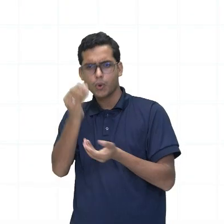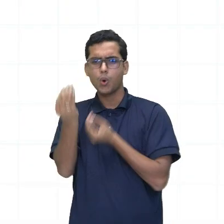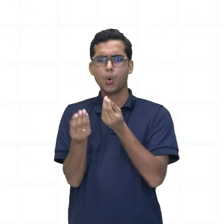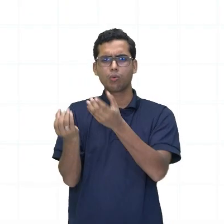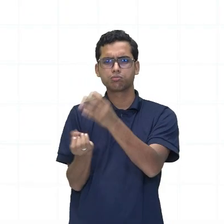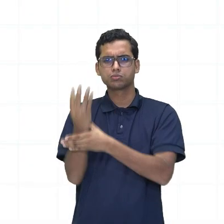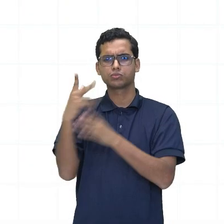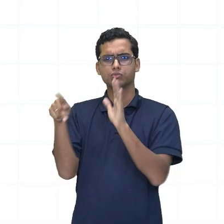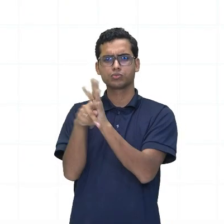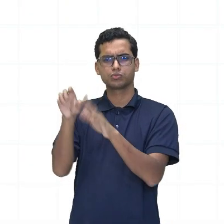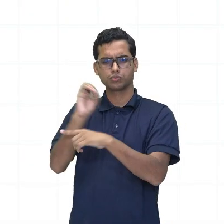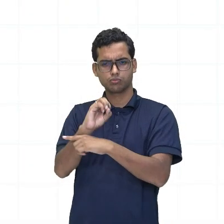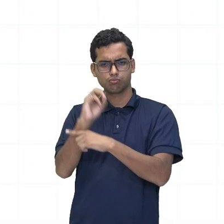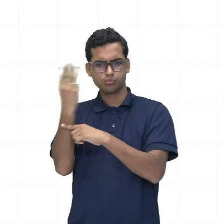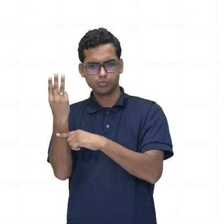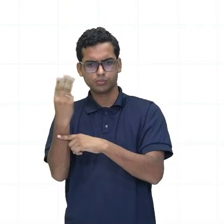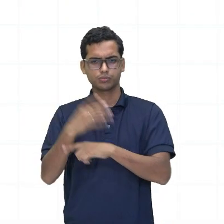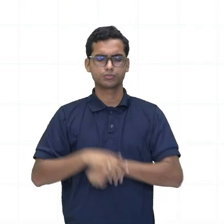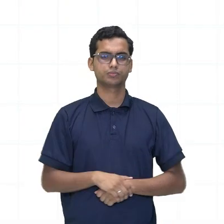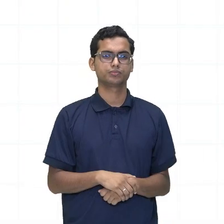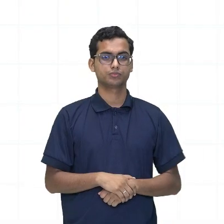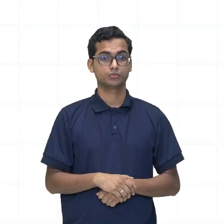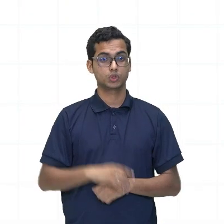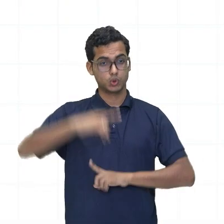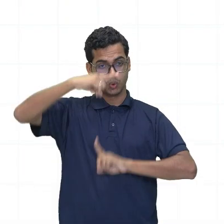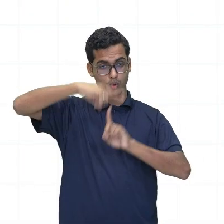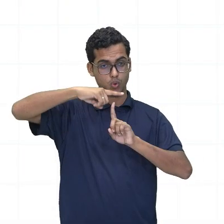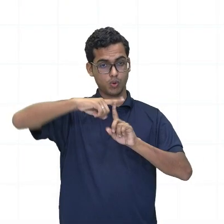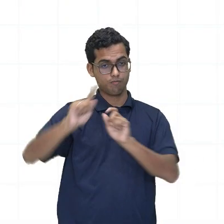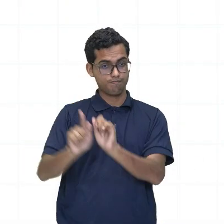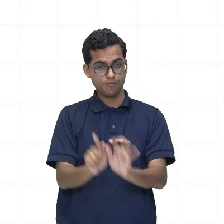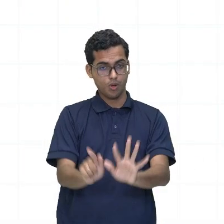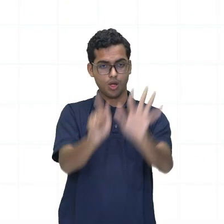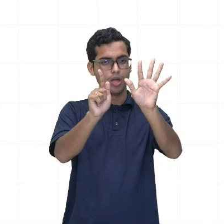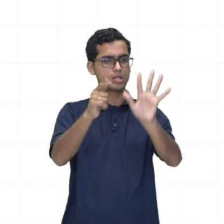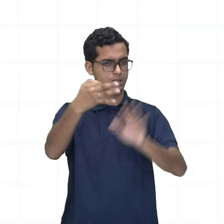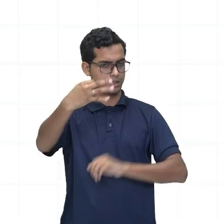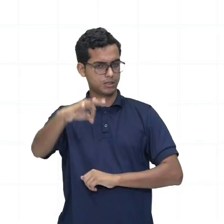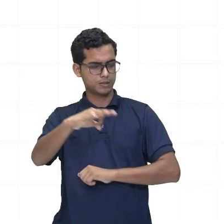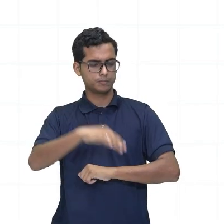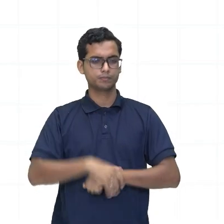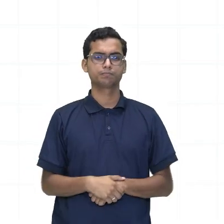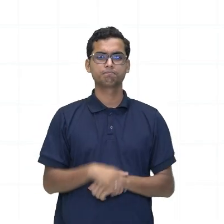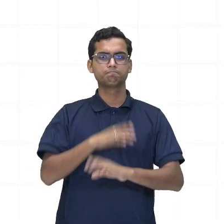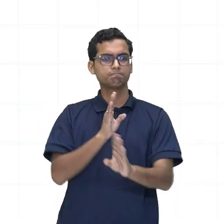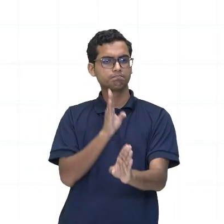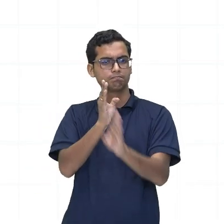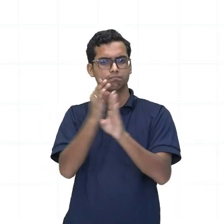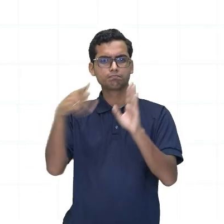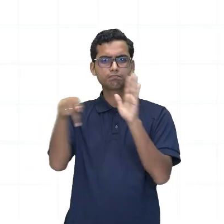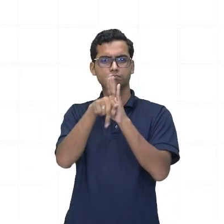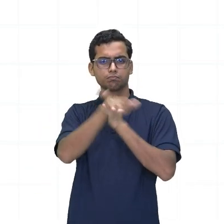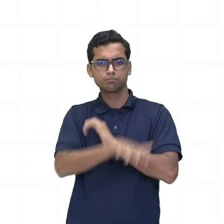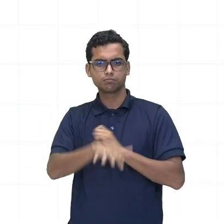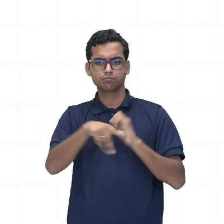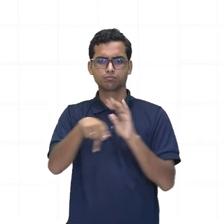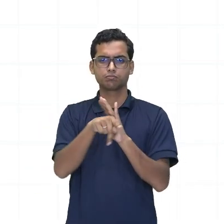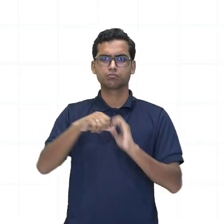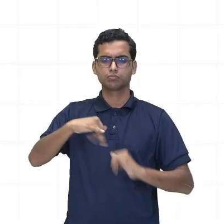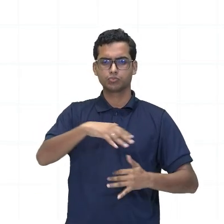professora, o ozônio é um gás, correto? Encontrado, né, na